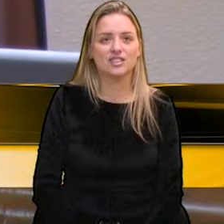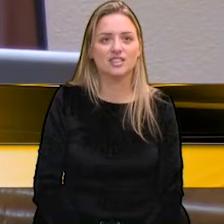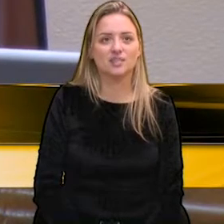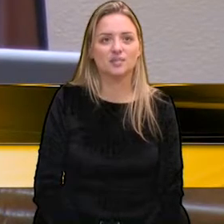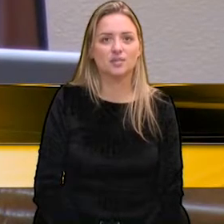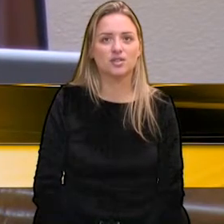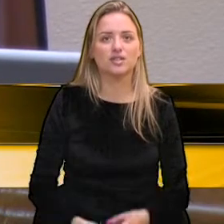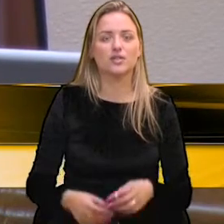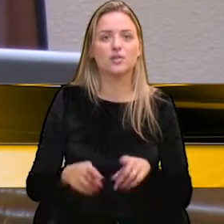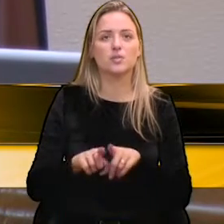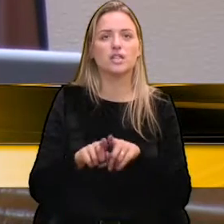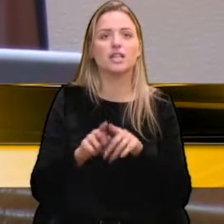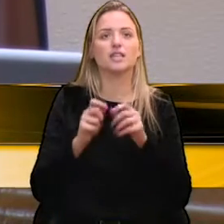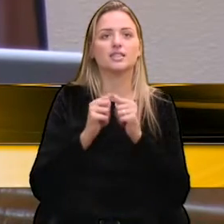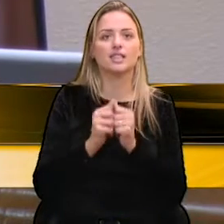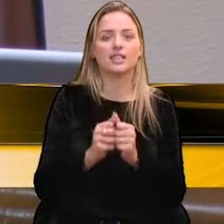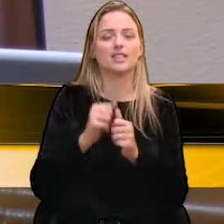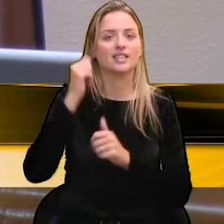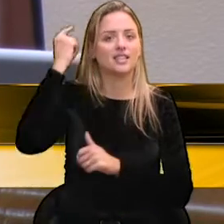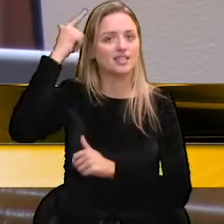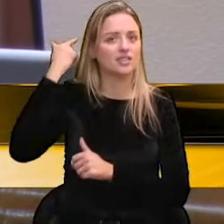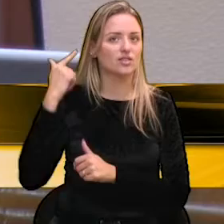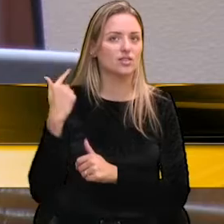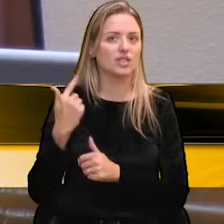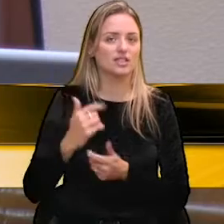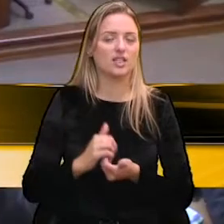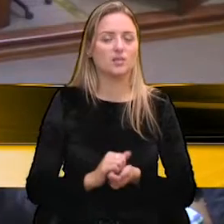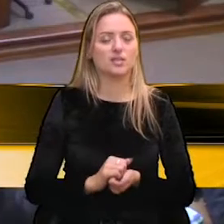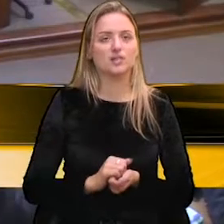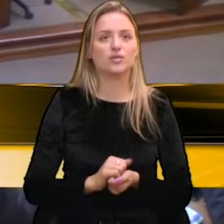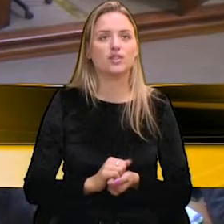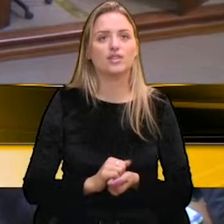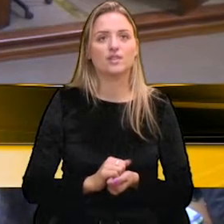Para declarar o voto, vereadora Gladys Friso.